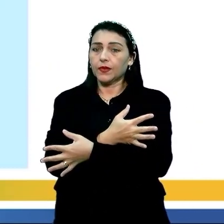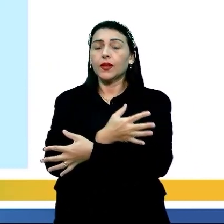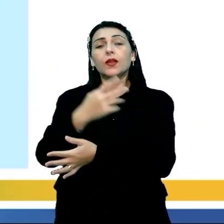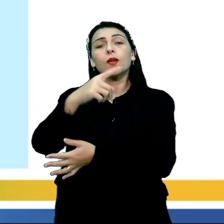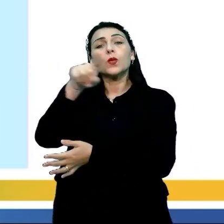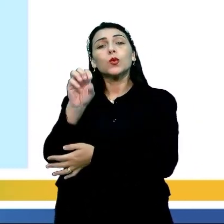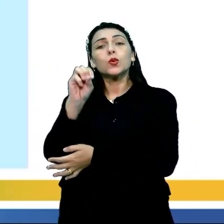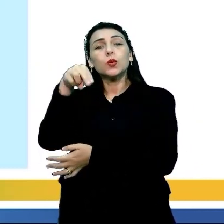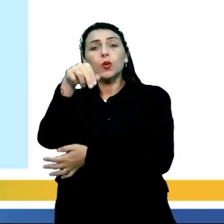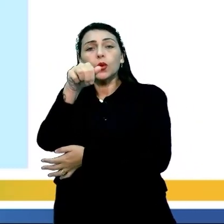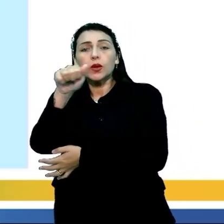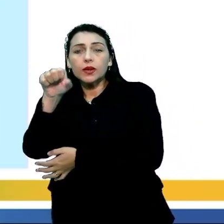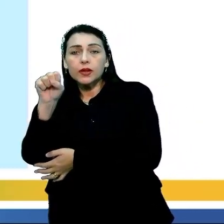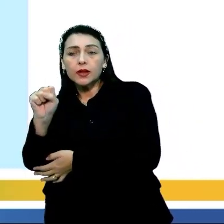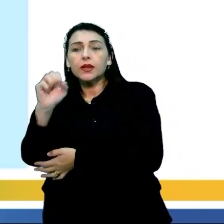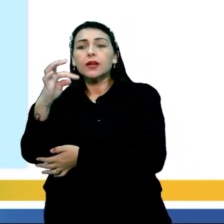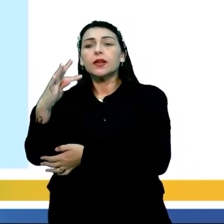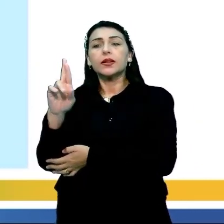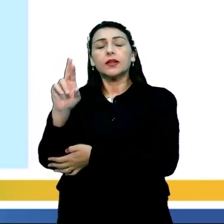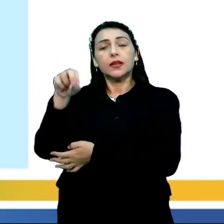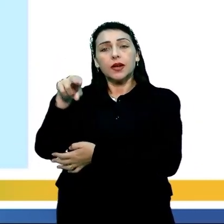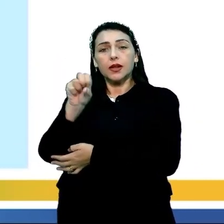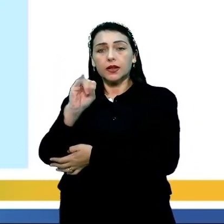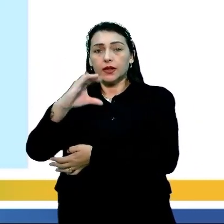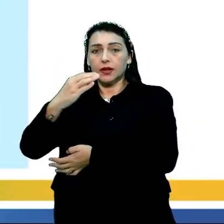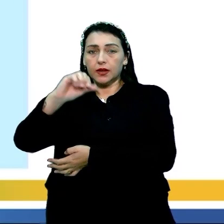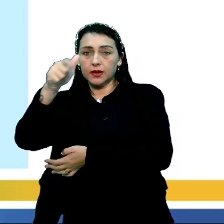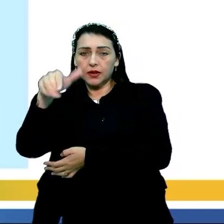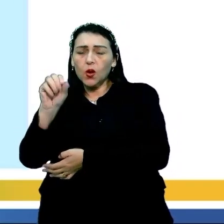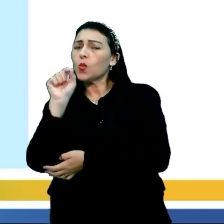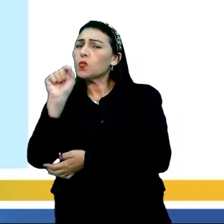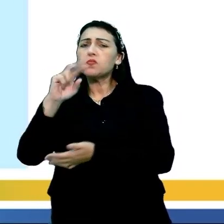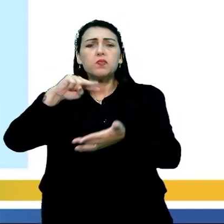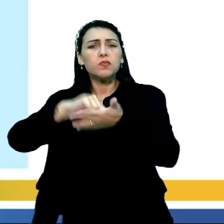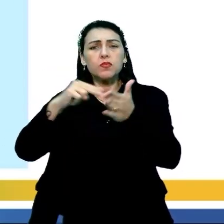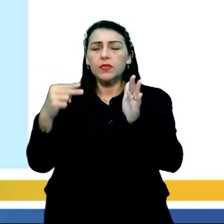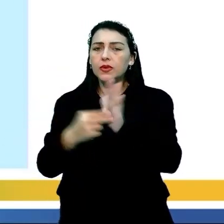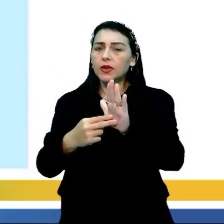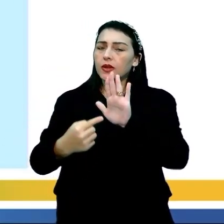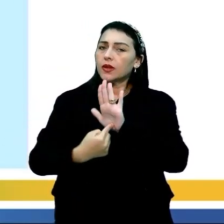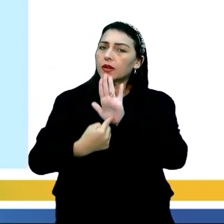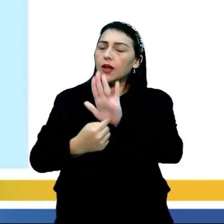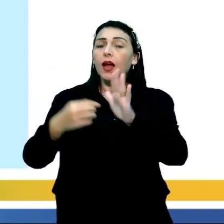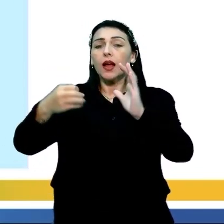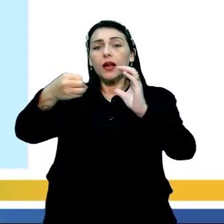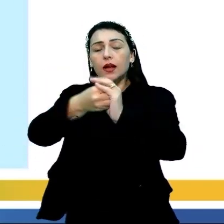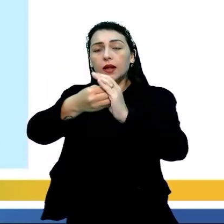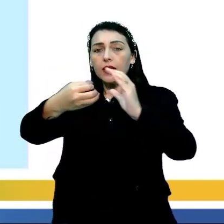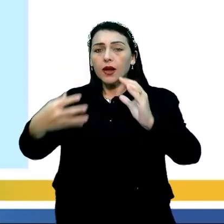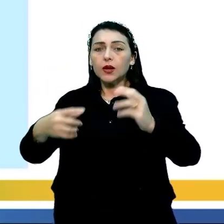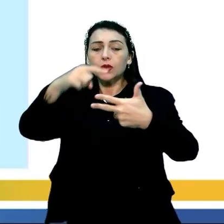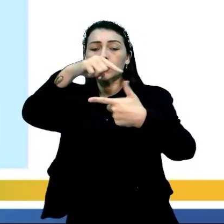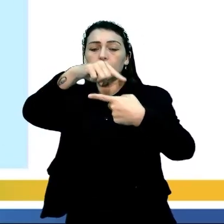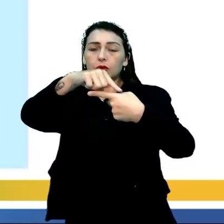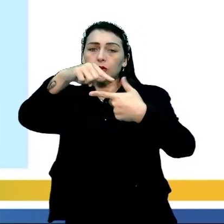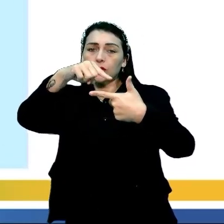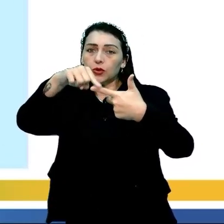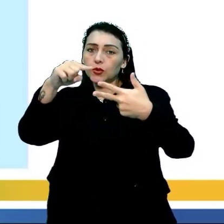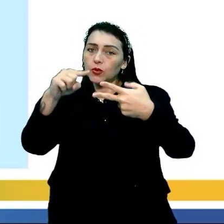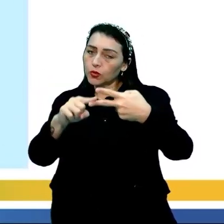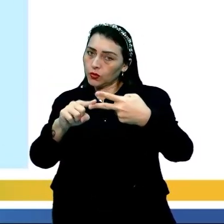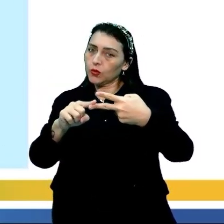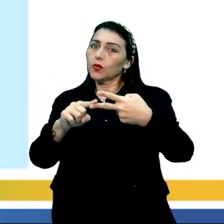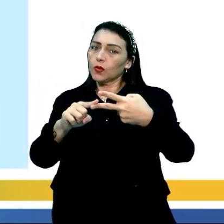de transição. Mas o que são essas zonas de transição? Elas apresentam características de 2 ou mais